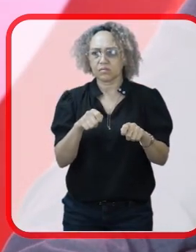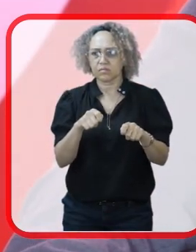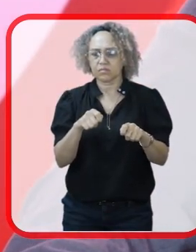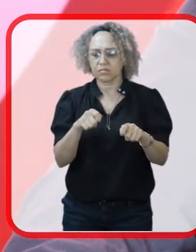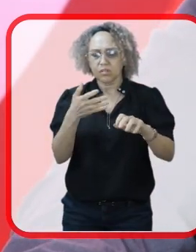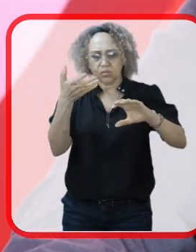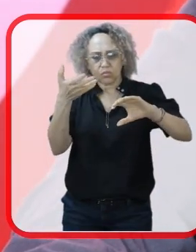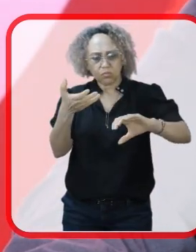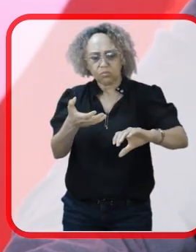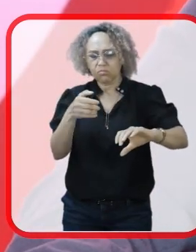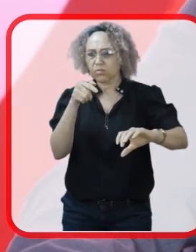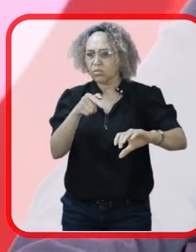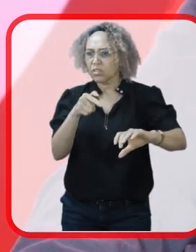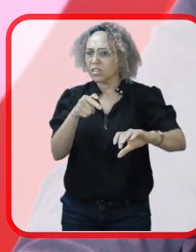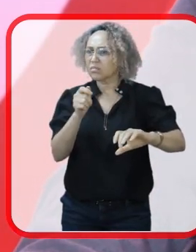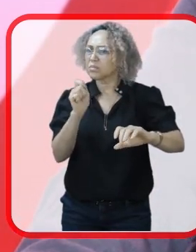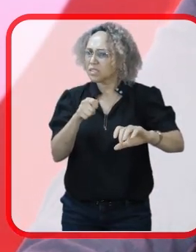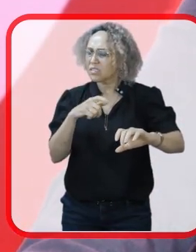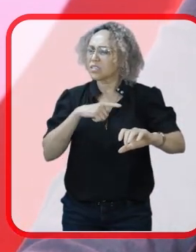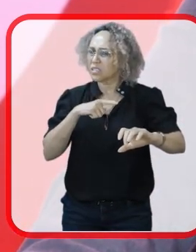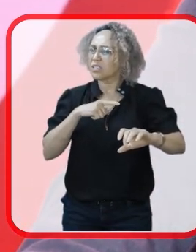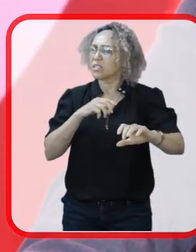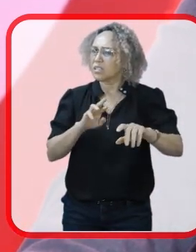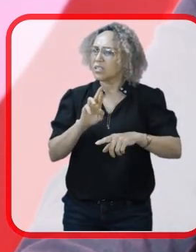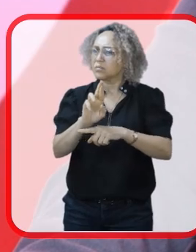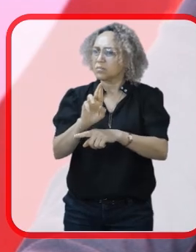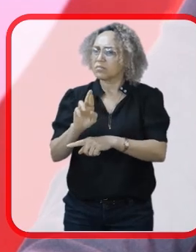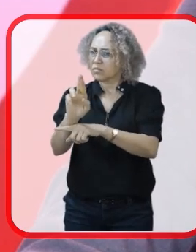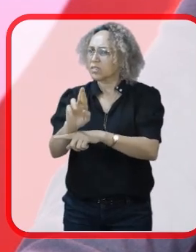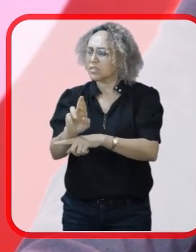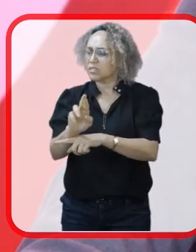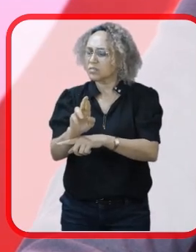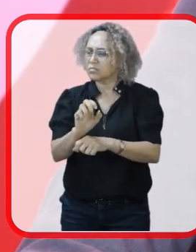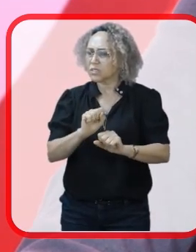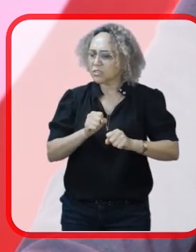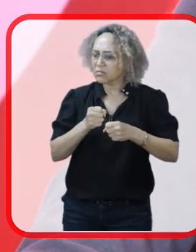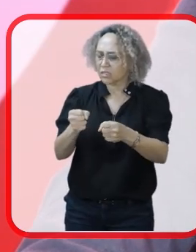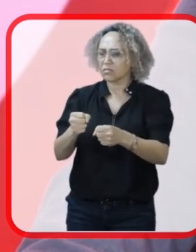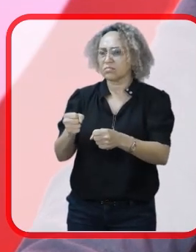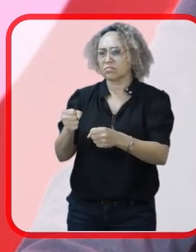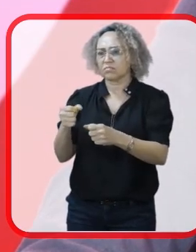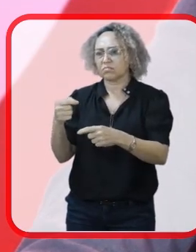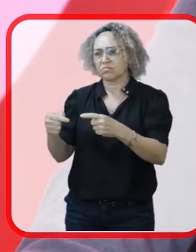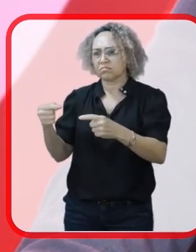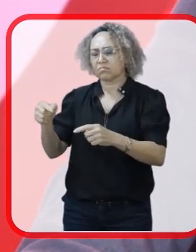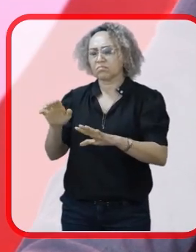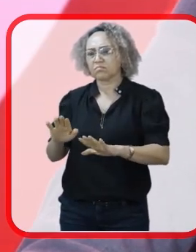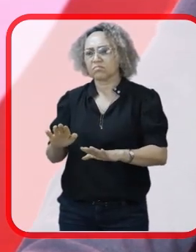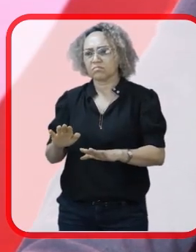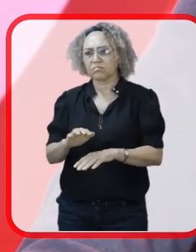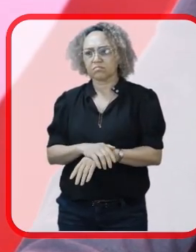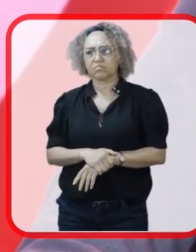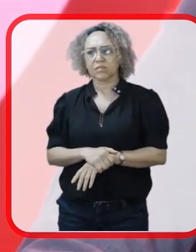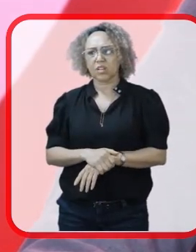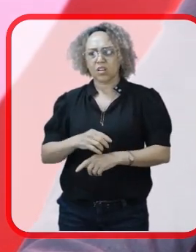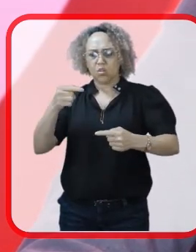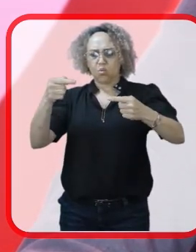debates que estão colocados aqui nessa mesa. Mas, sem dúvida alguma, esse, e não é um debate